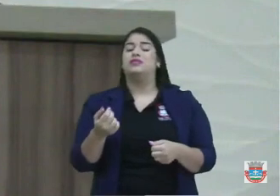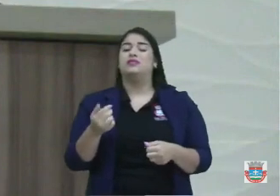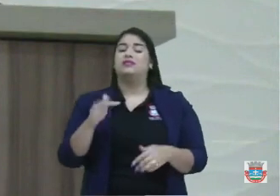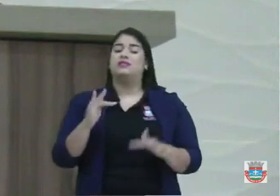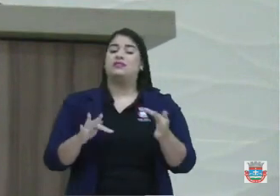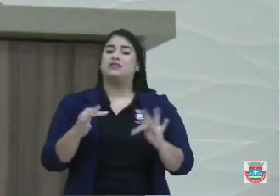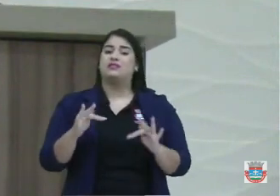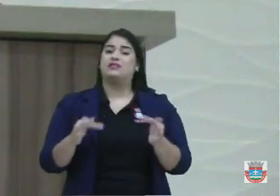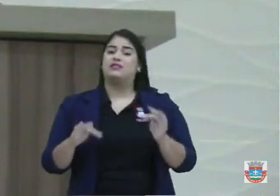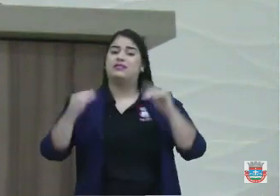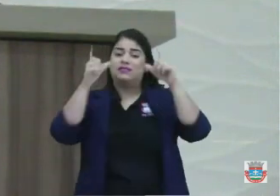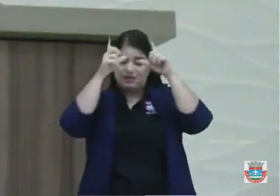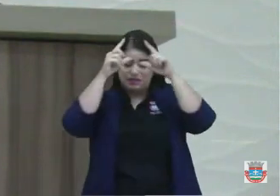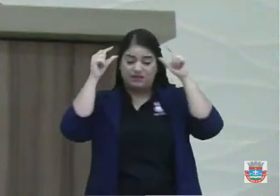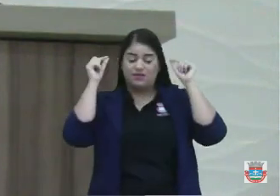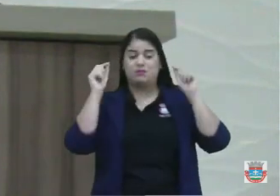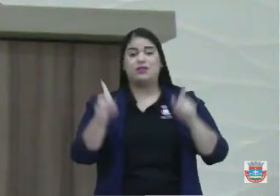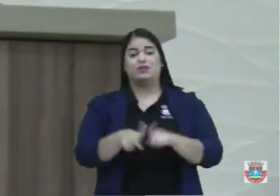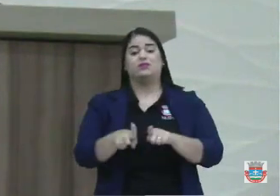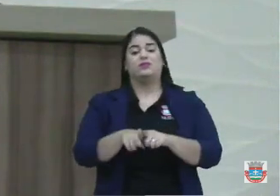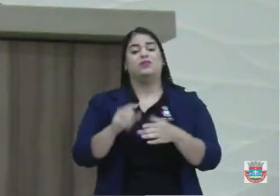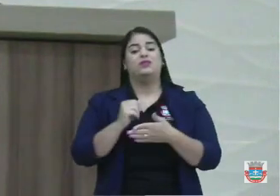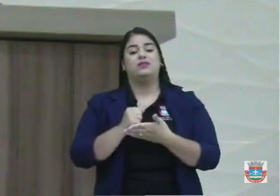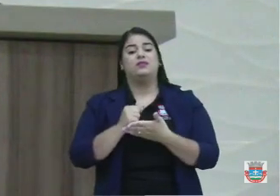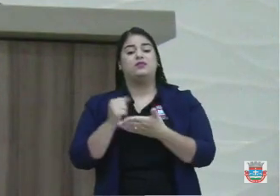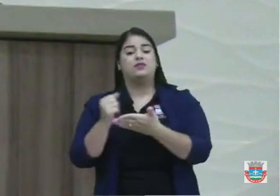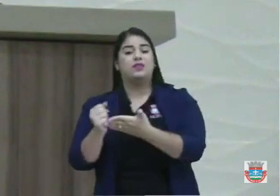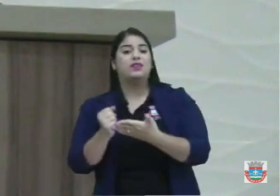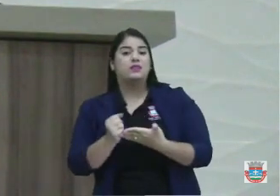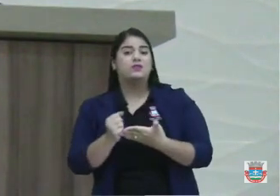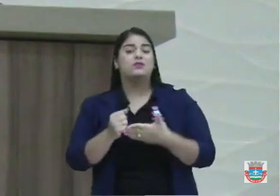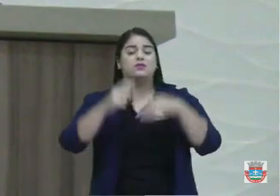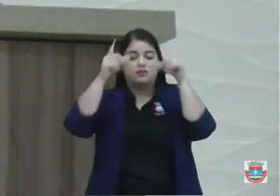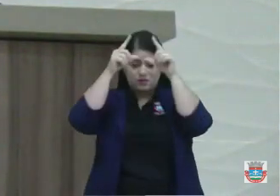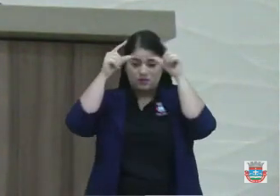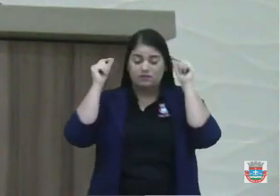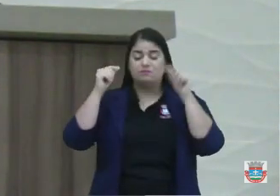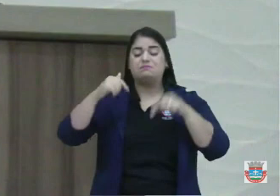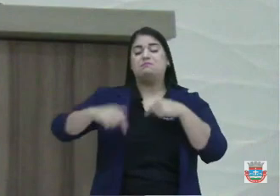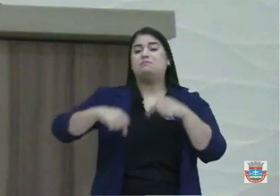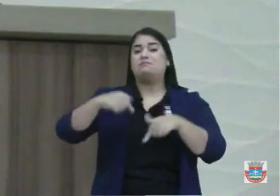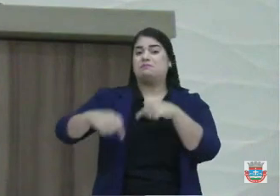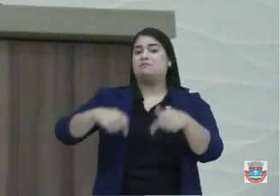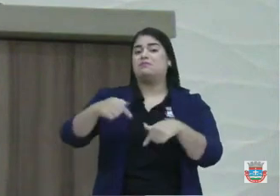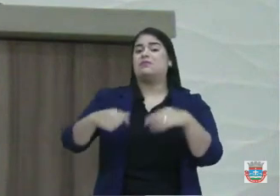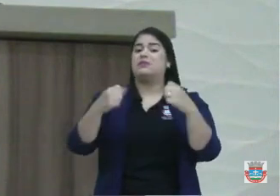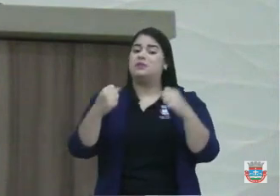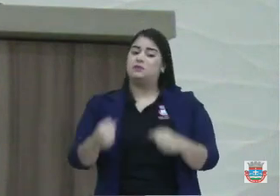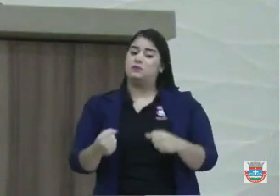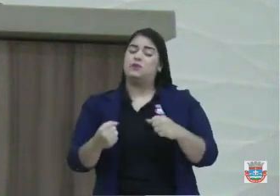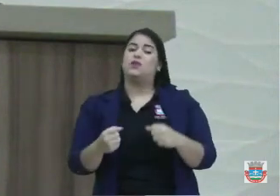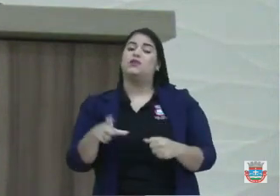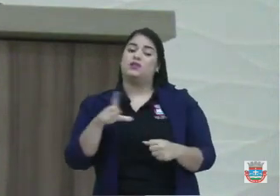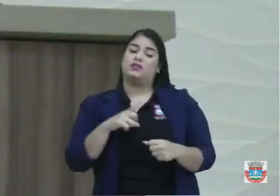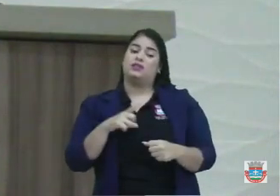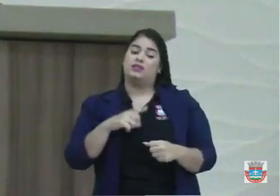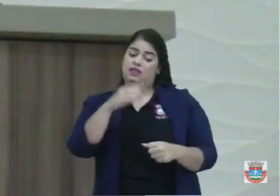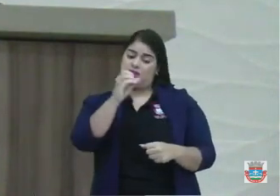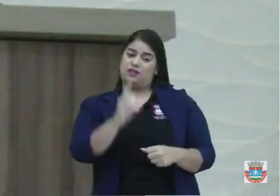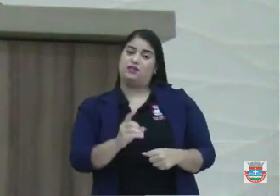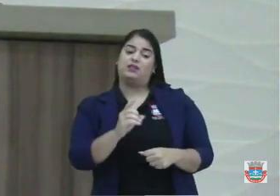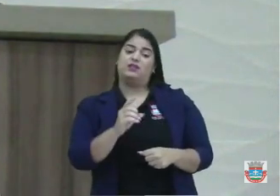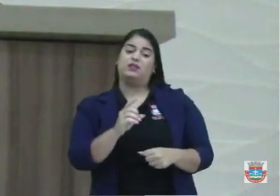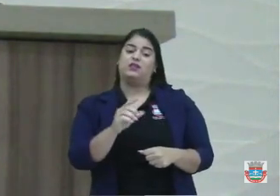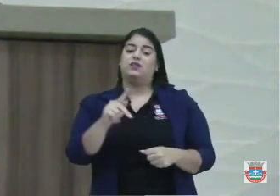merecedores, assim como os auxiliares também de enfermagem, que está lutando-se para que possam receber o piso ao nível